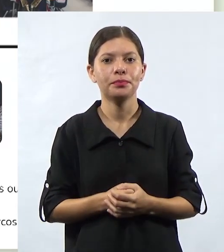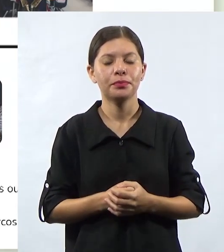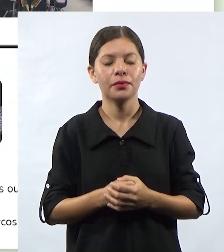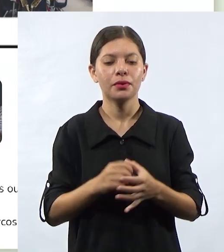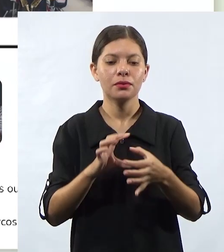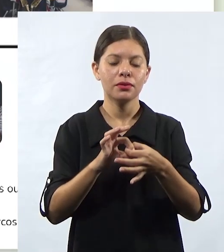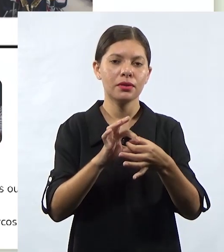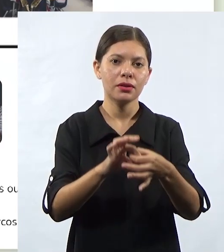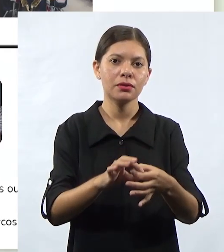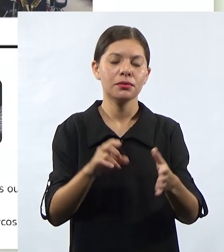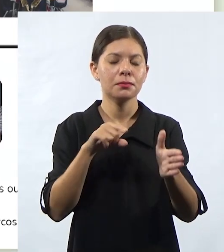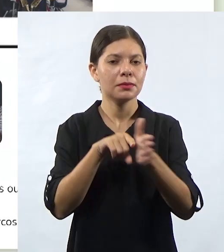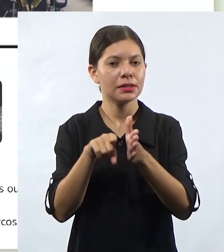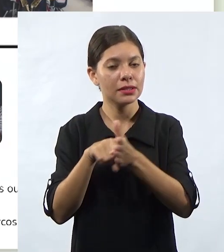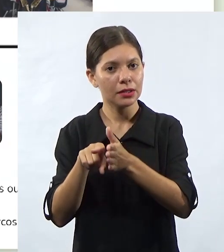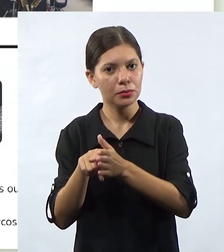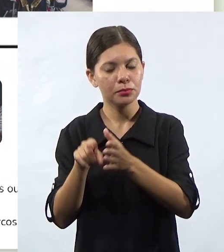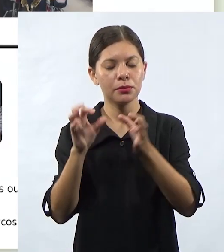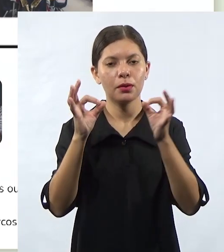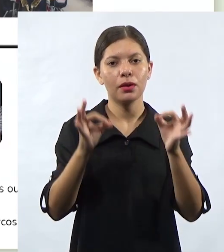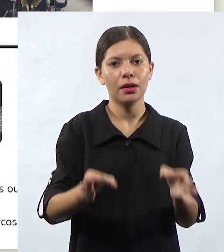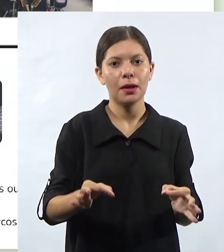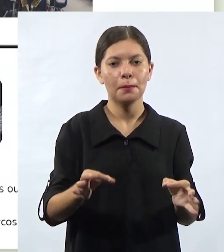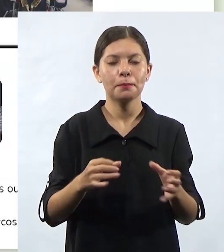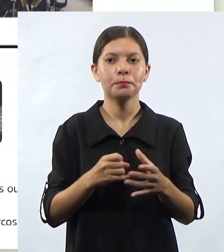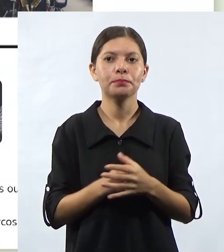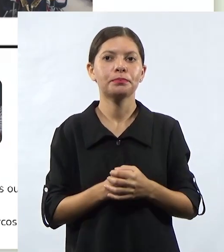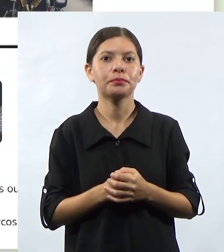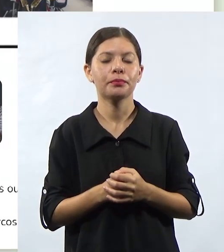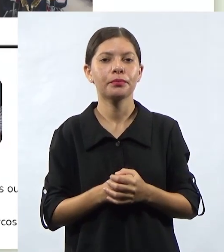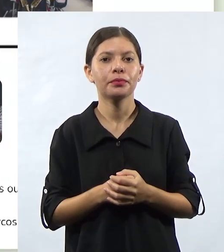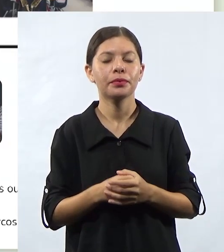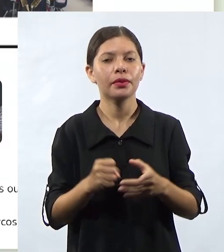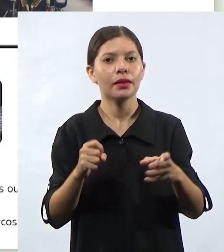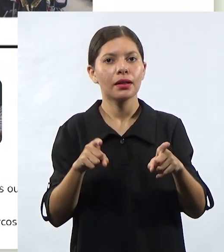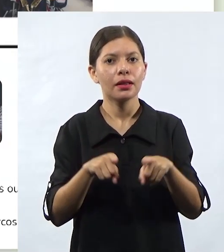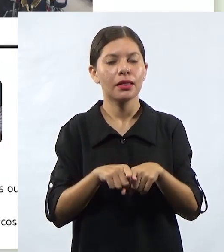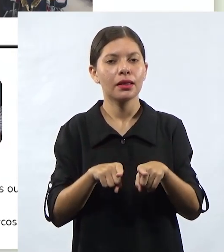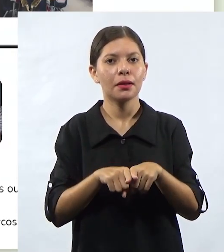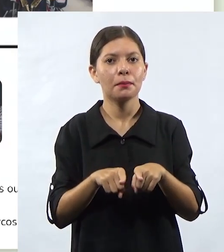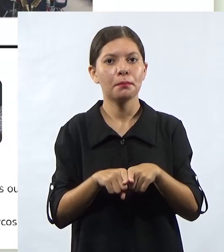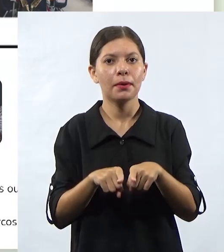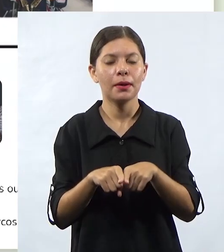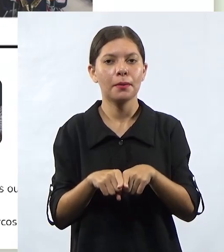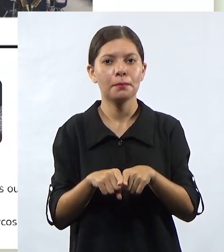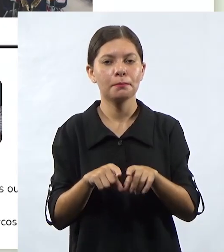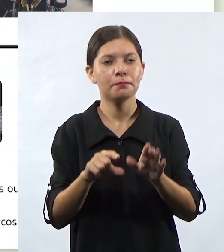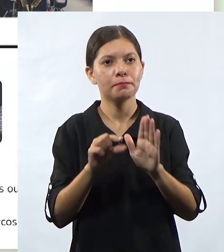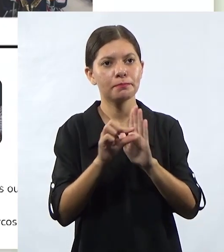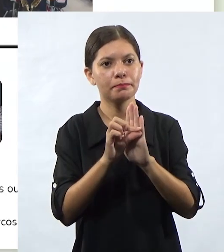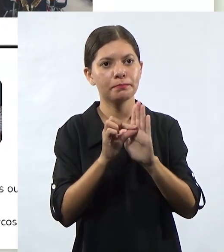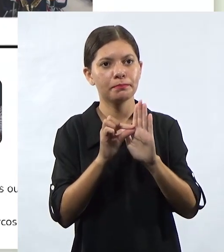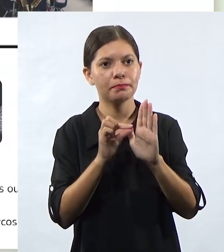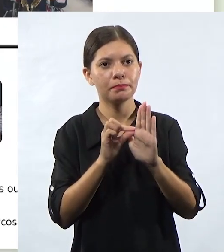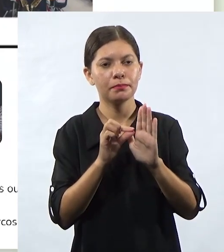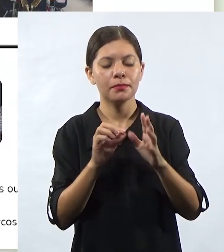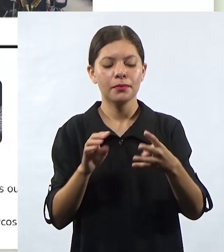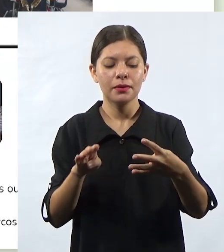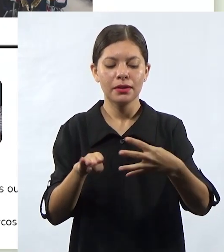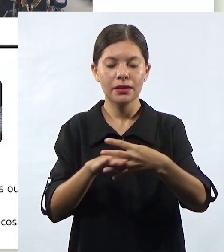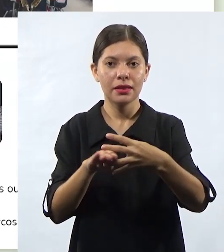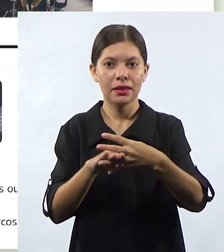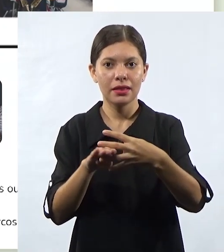estudando, do contexto que você está pesquisando, ok? E as marcações, olha. Então, O meu intervalo